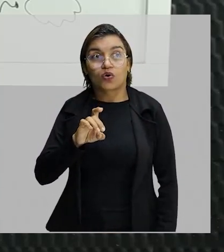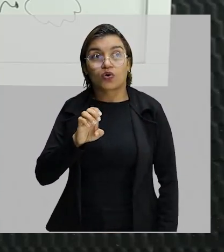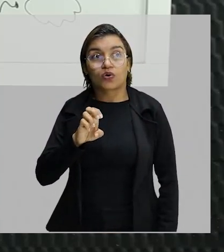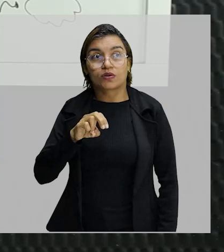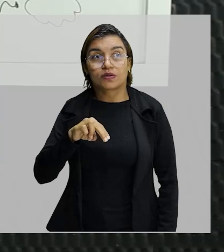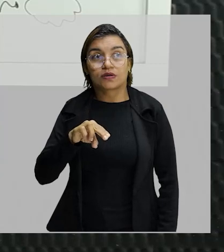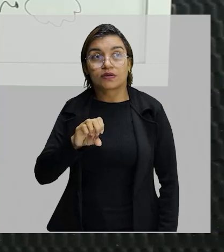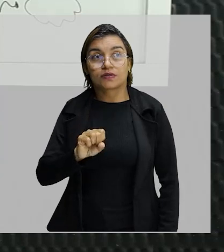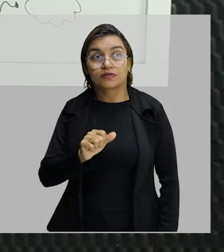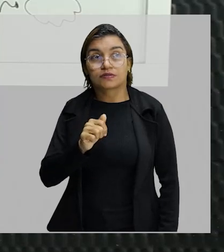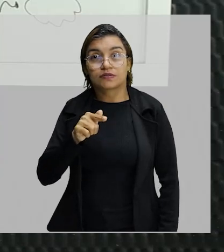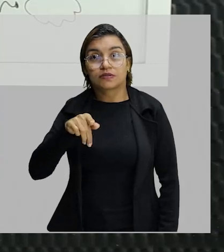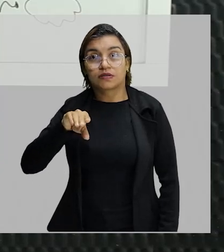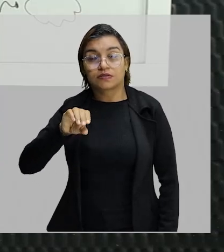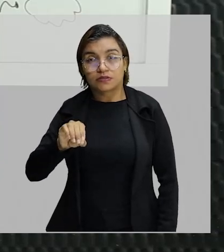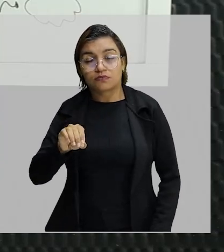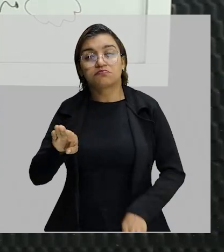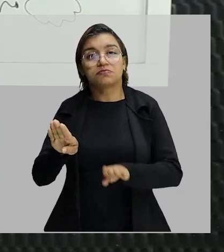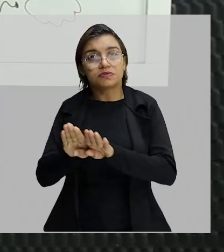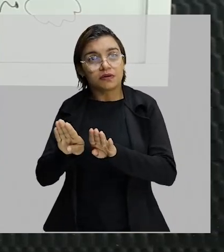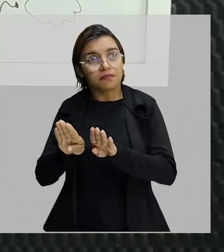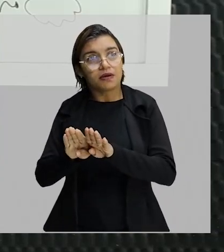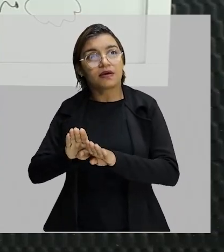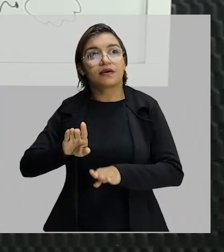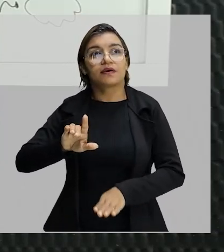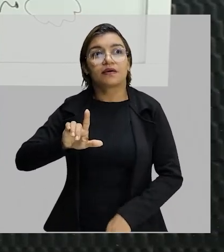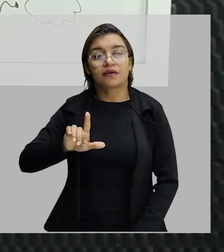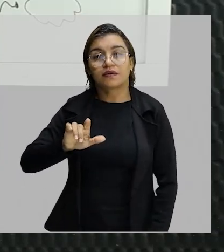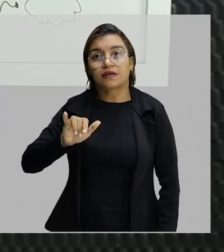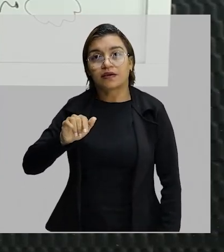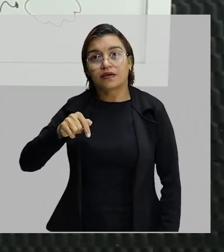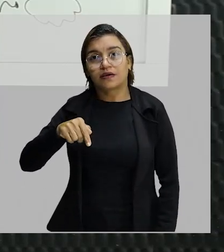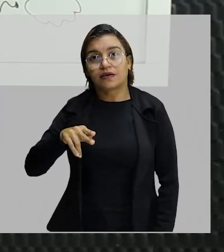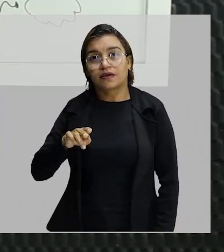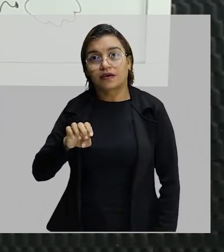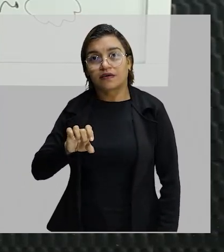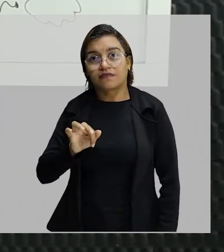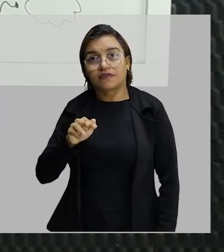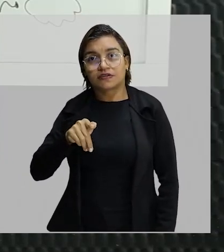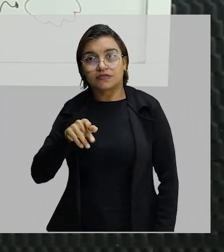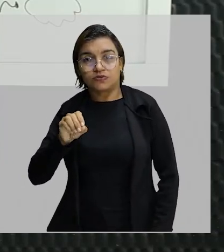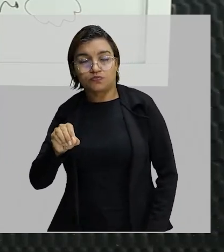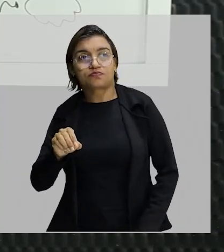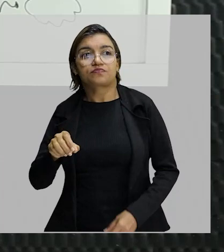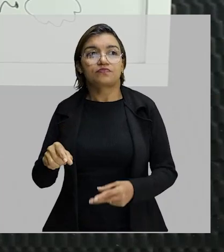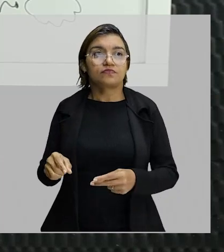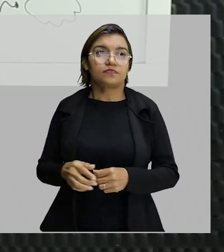certo? Também chamado de liquefação. E do estado líquido para o sólido é a